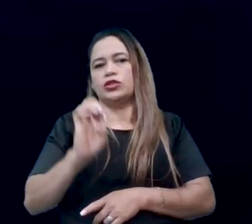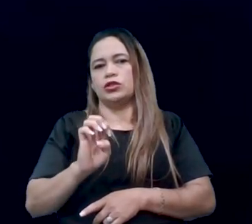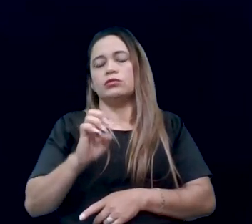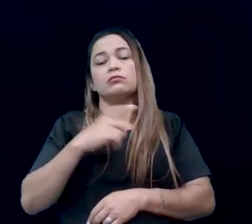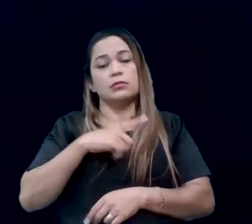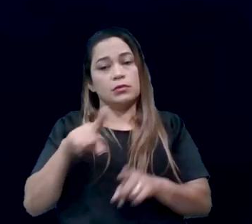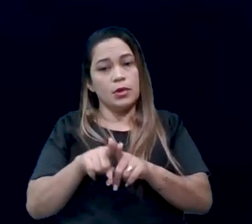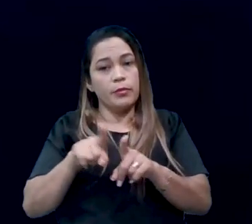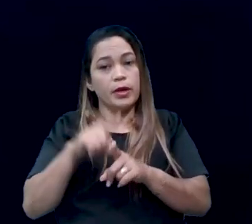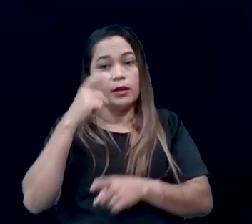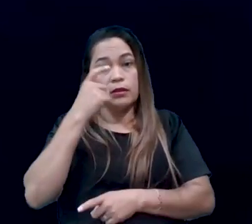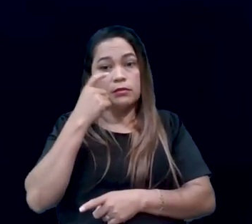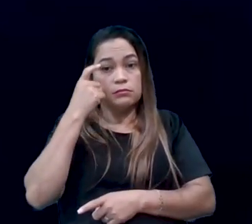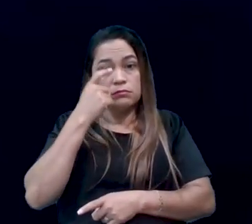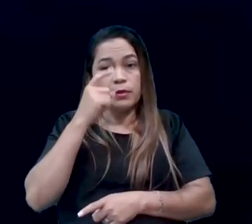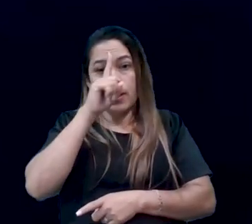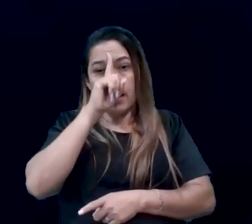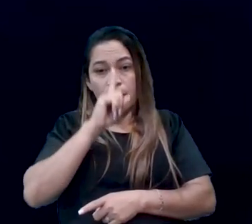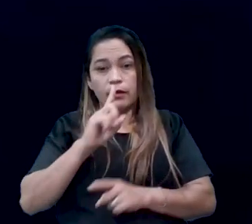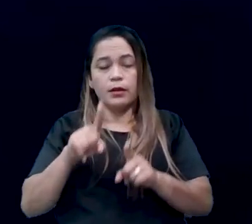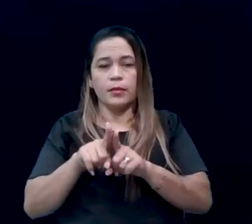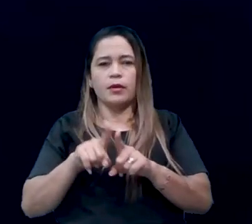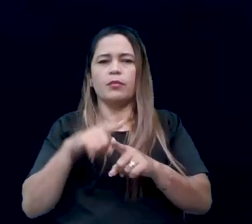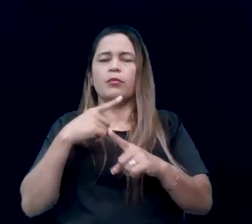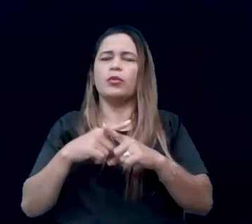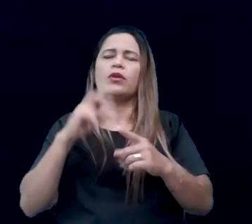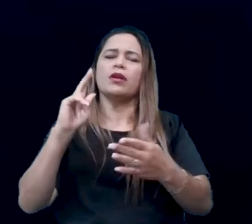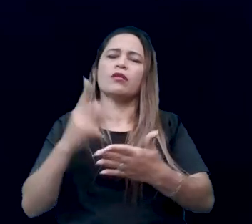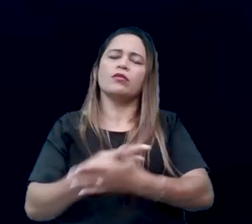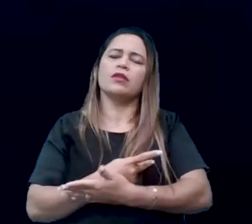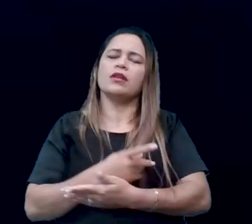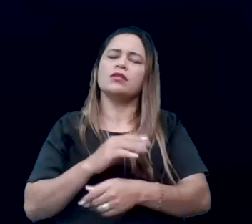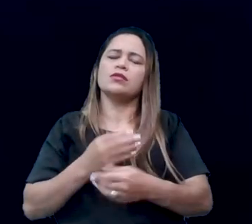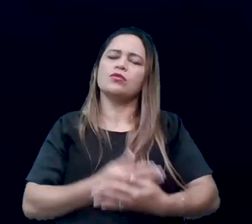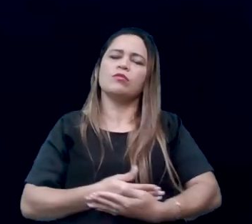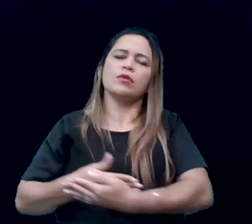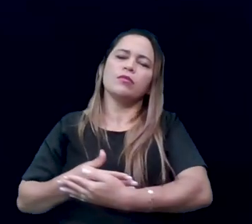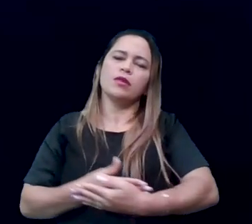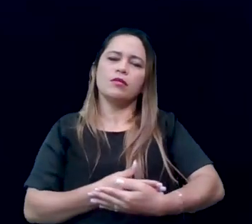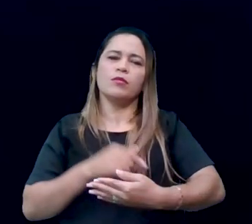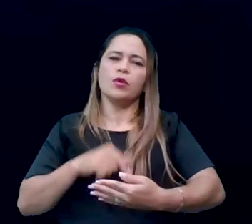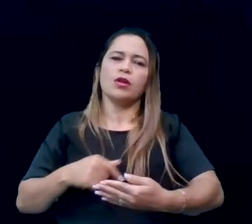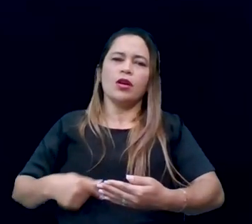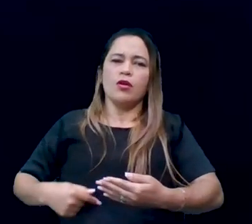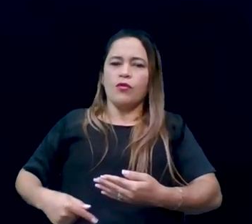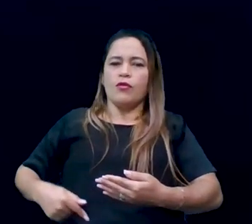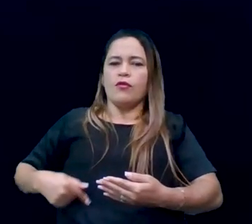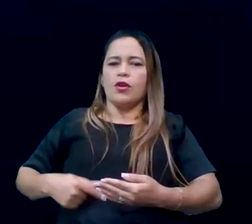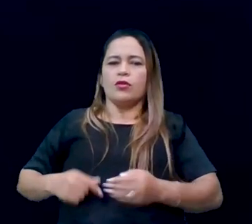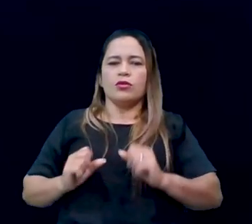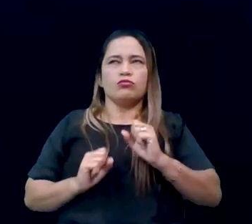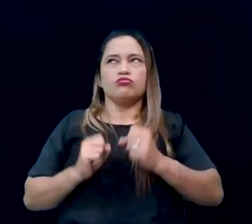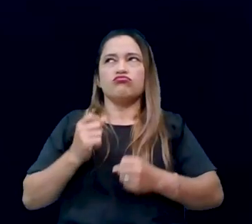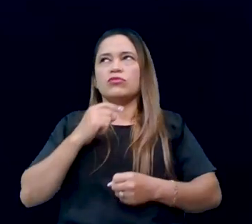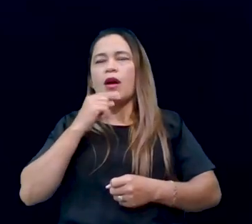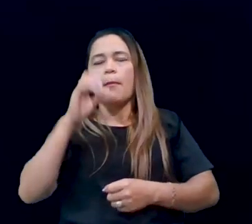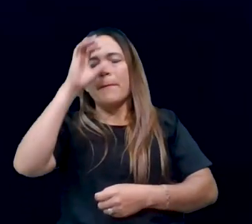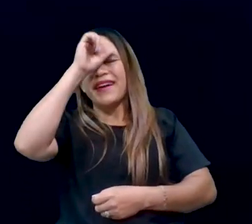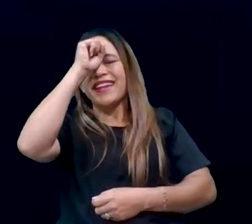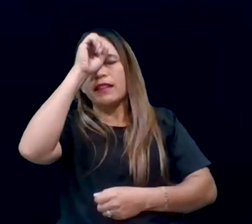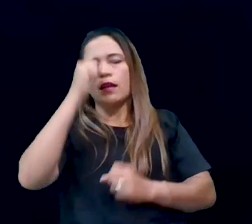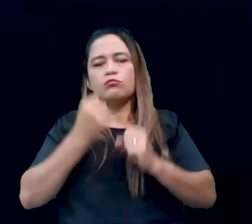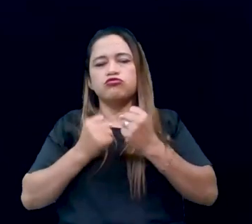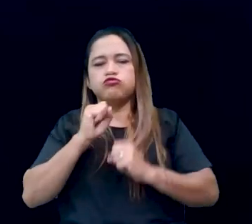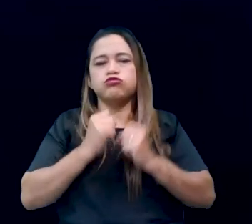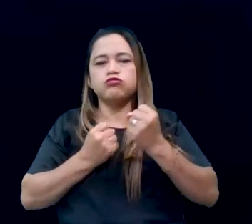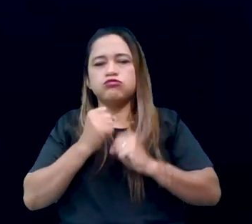da mãe, às vezes têm icterícia. E por que acontece no bebê? É porque no bebê o fígado ainda não conseguiu trabalhar direito. Ele está aprendendo como é que